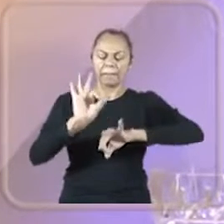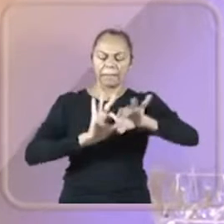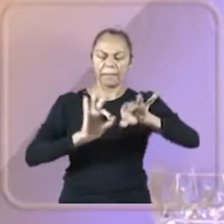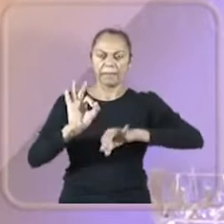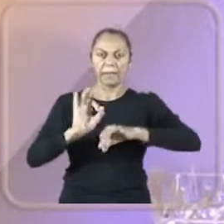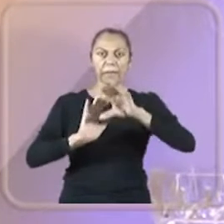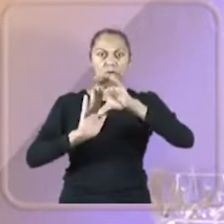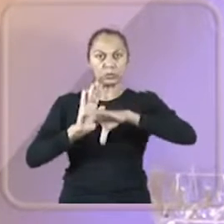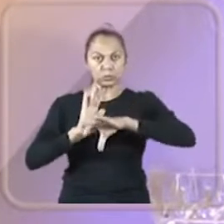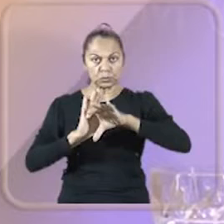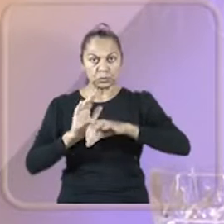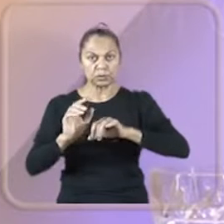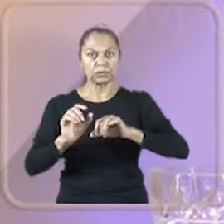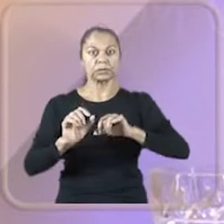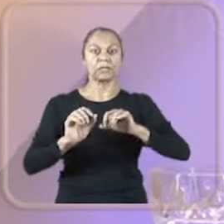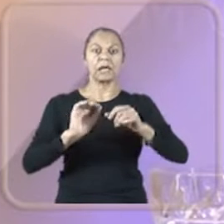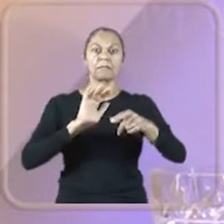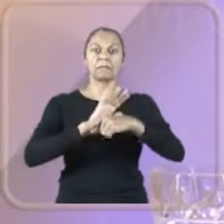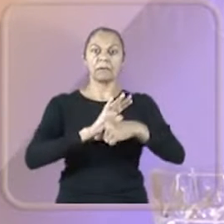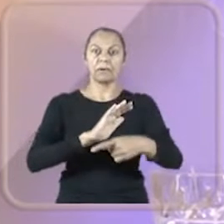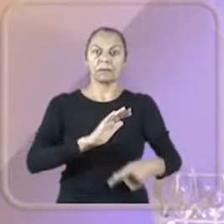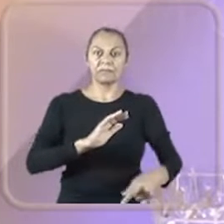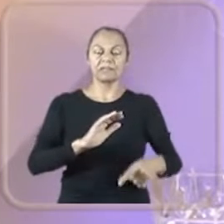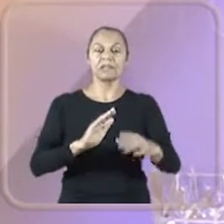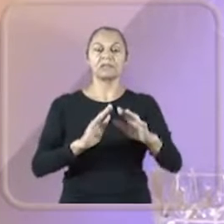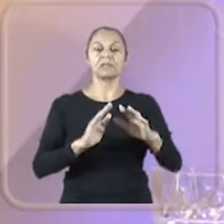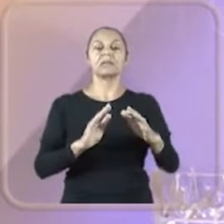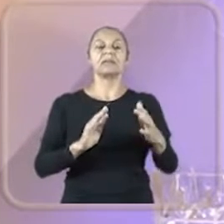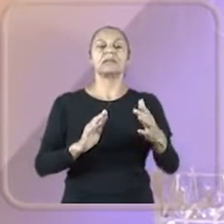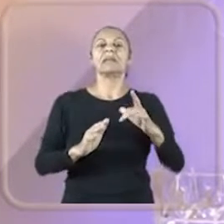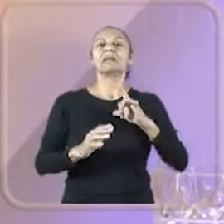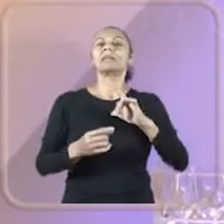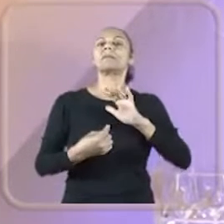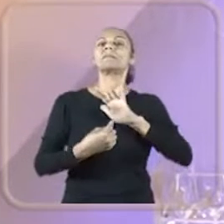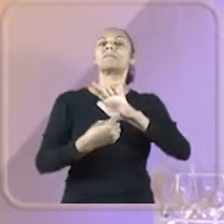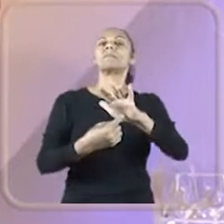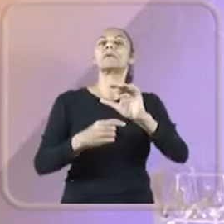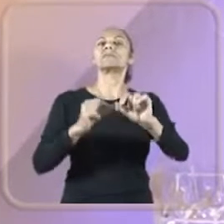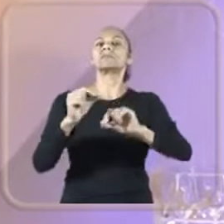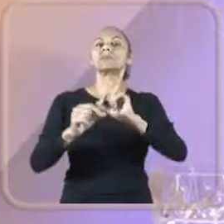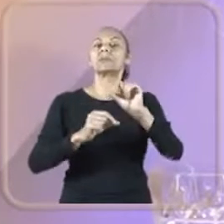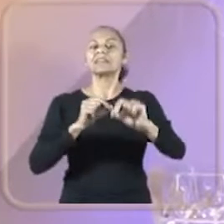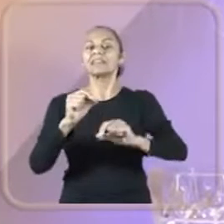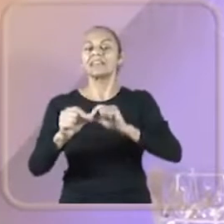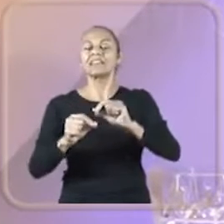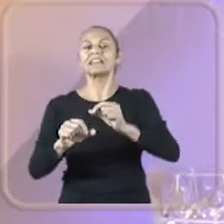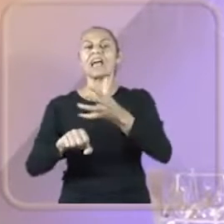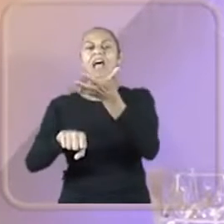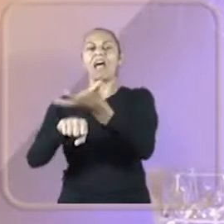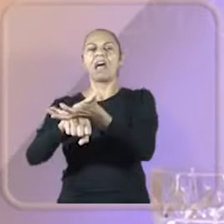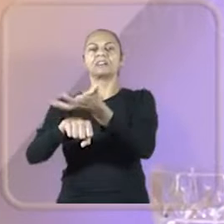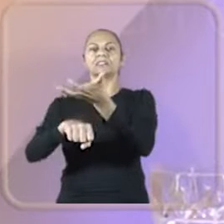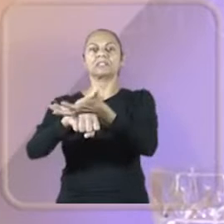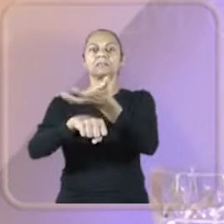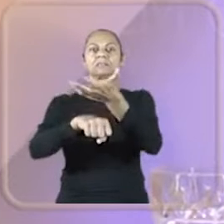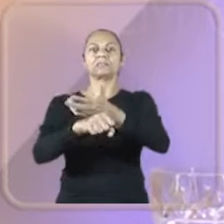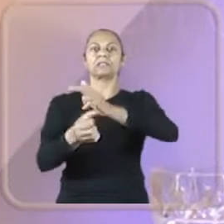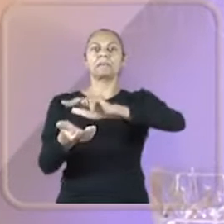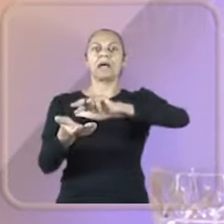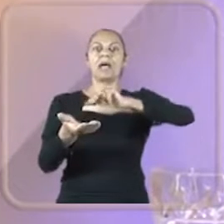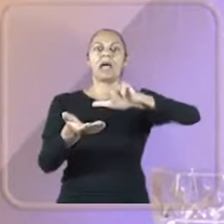organização curricular, em que as questões socioemocionais têm um destaque, tem uma transversalidade entre as